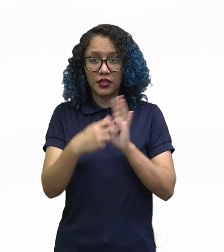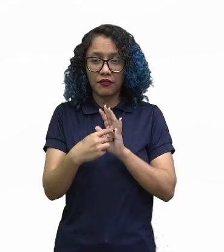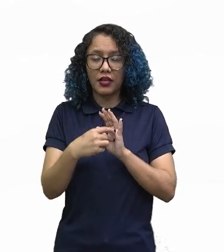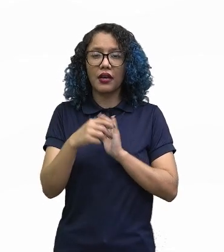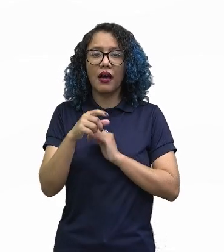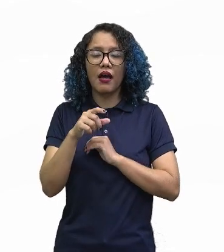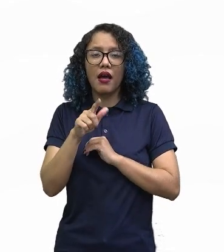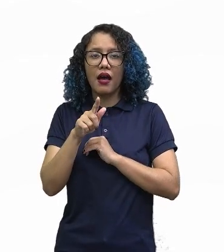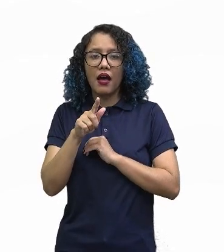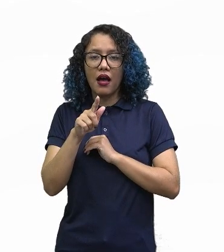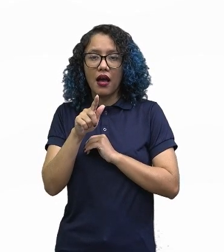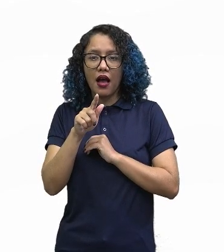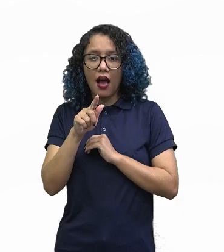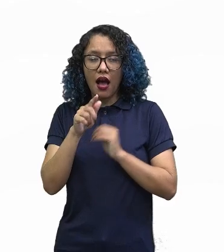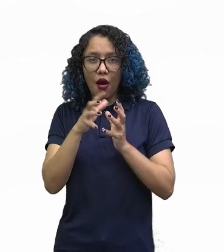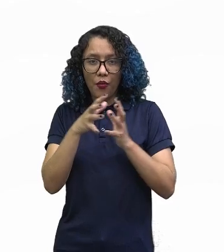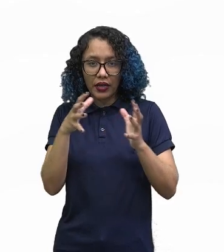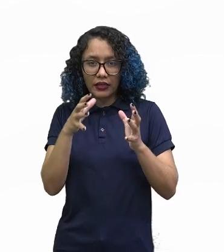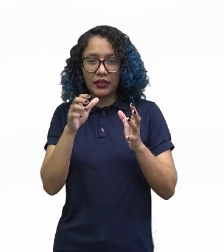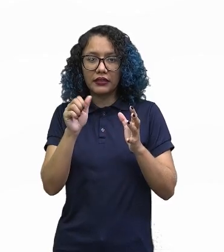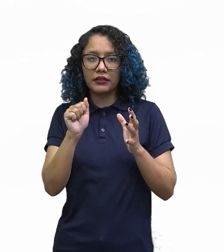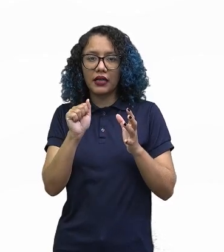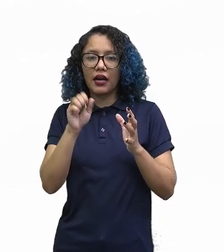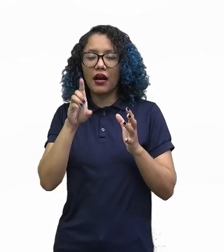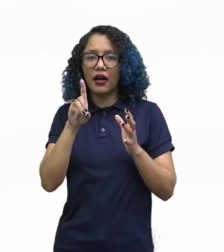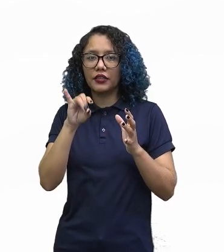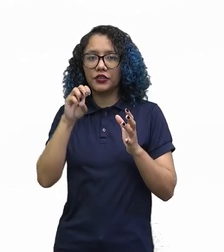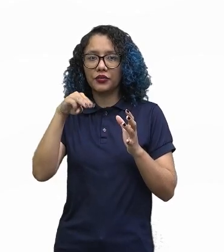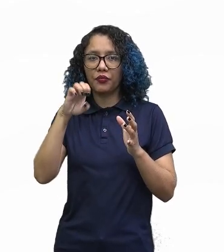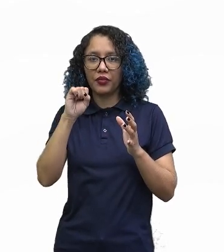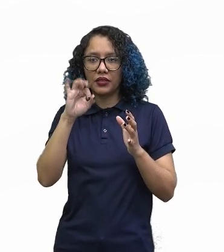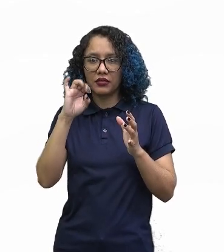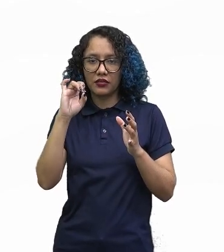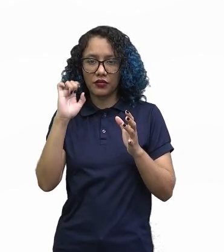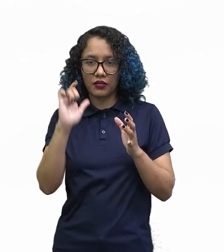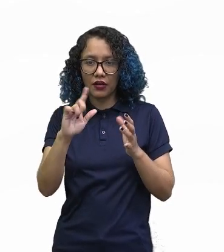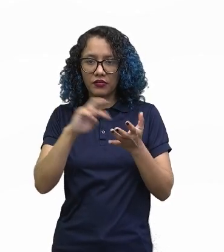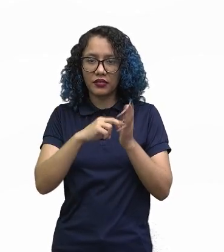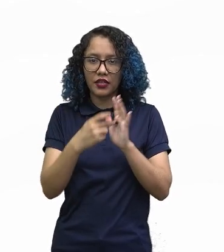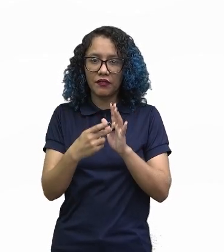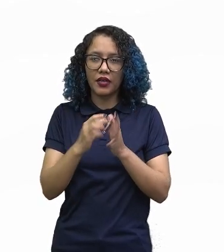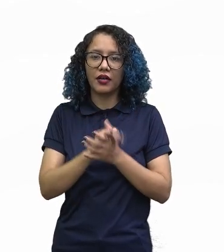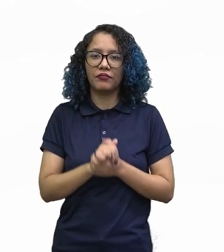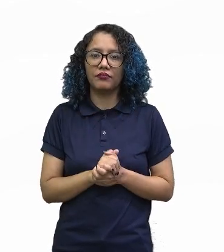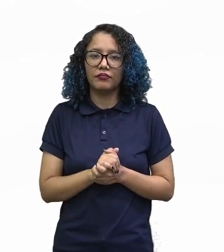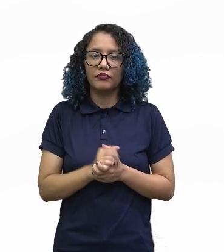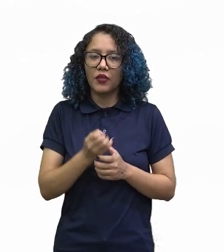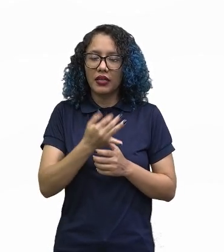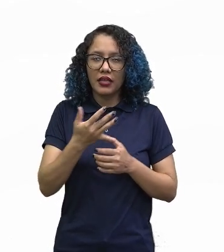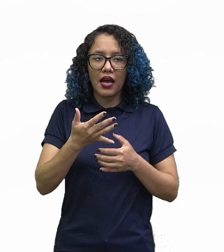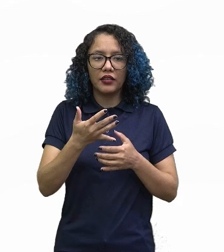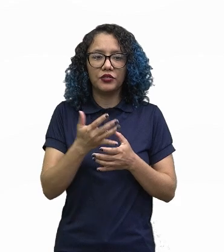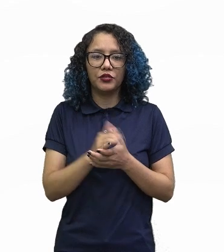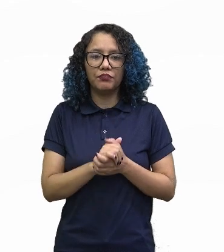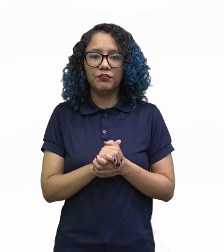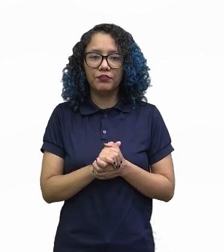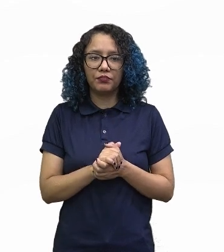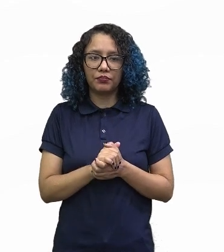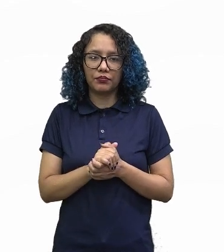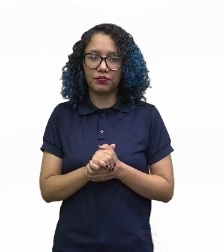unidade, e é dada pela razão entre a quantidade de trabalho mecânico extraído de uma